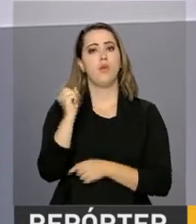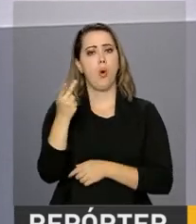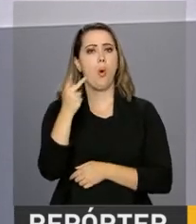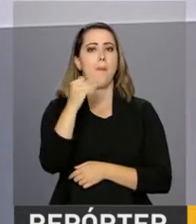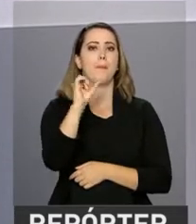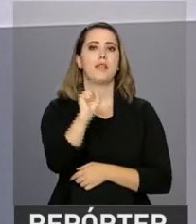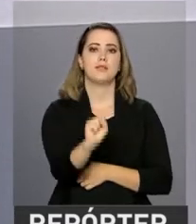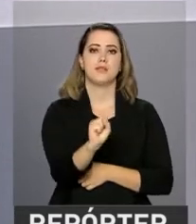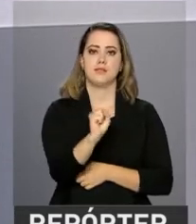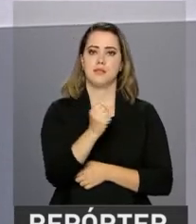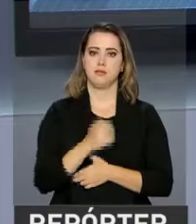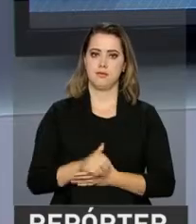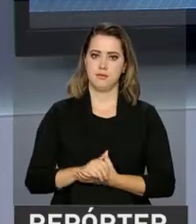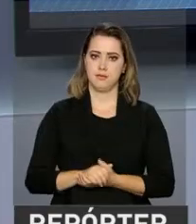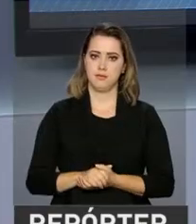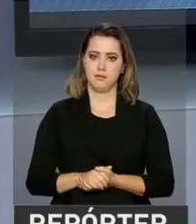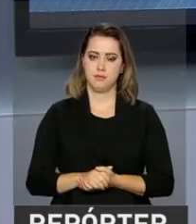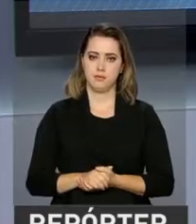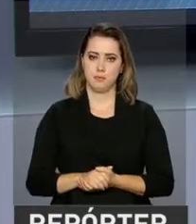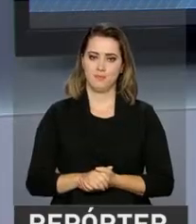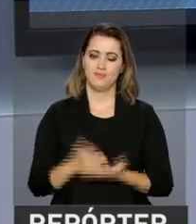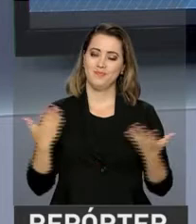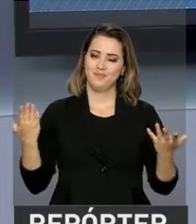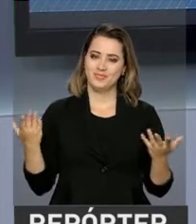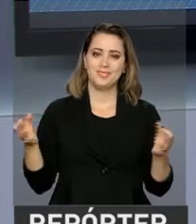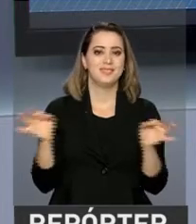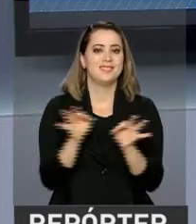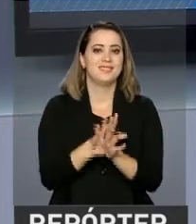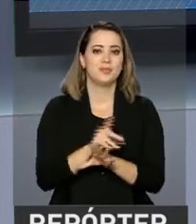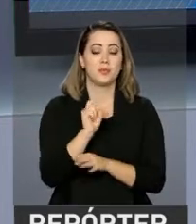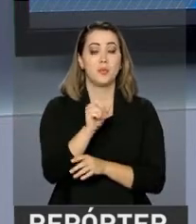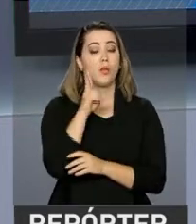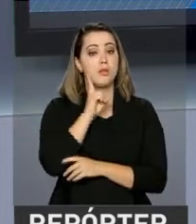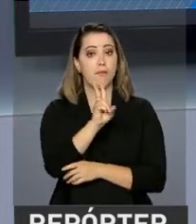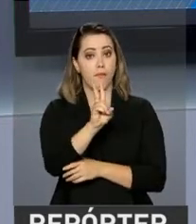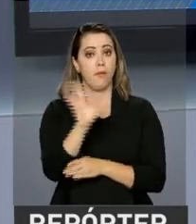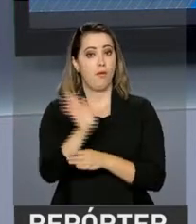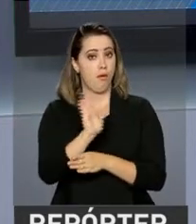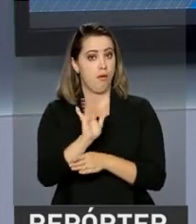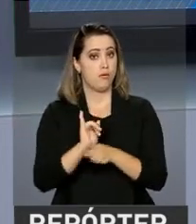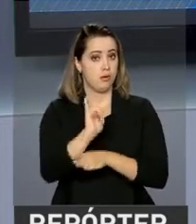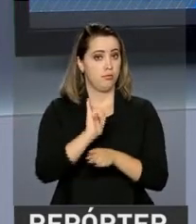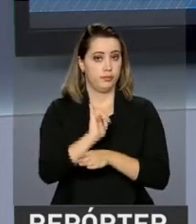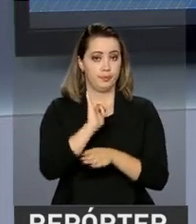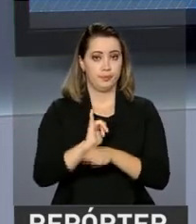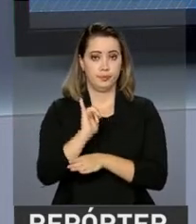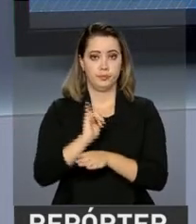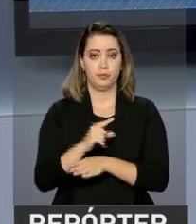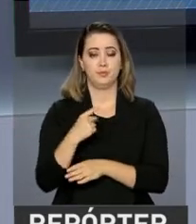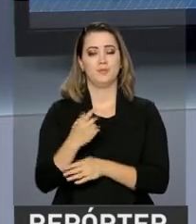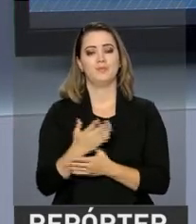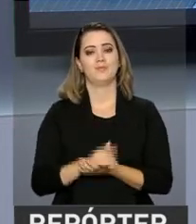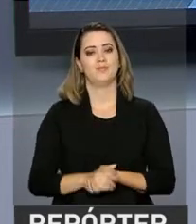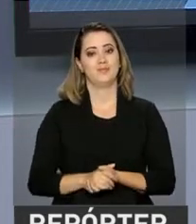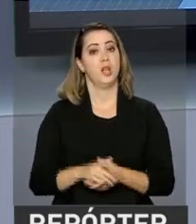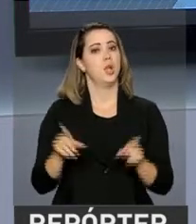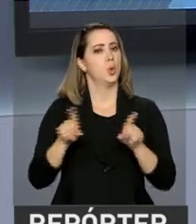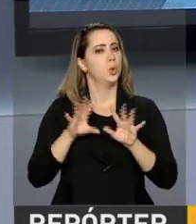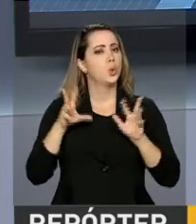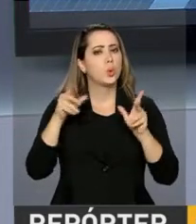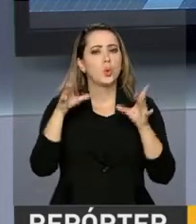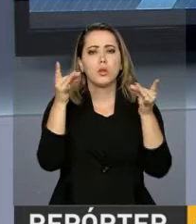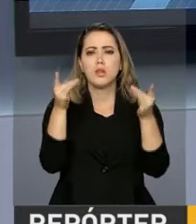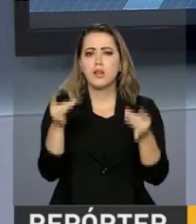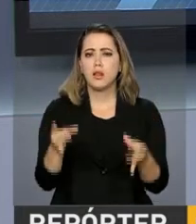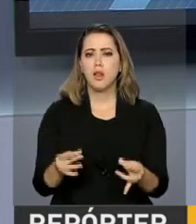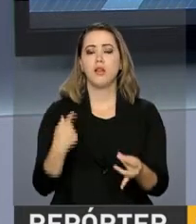espaciais inpe esta edição termina aqui você pode rever as reportagens em nosso canal no youtube toda a programação